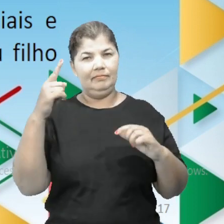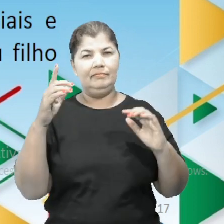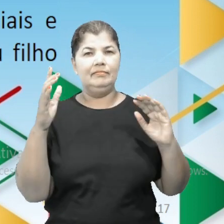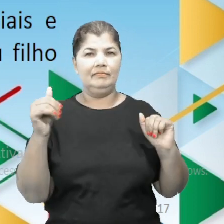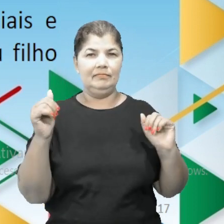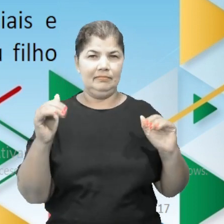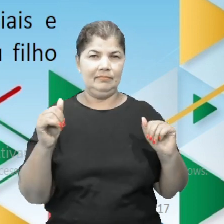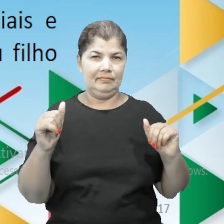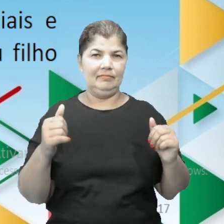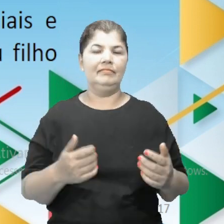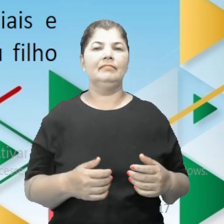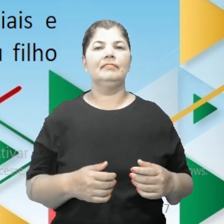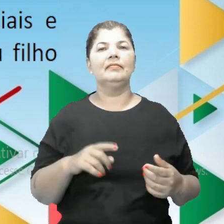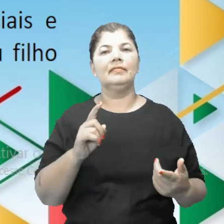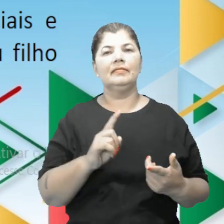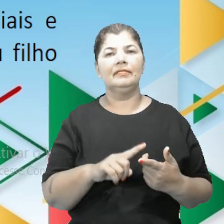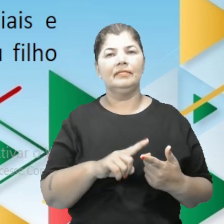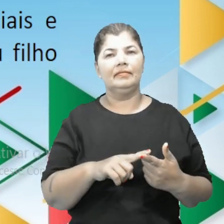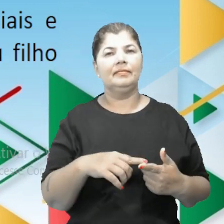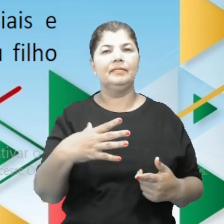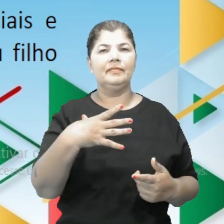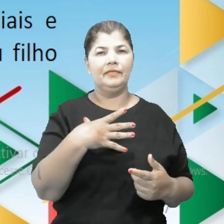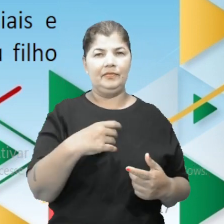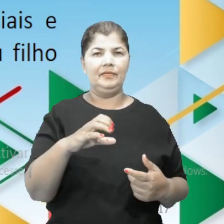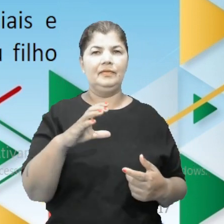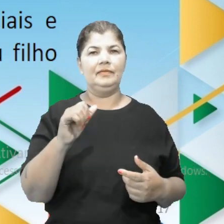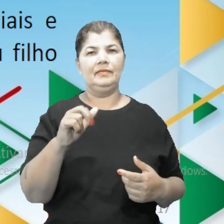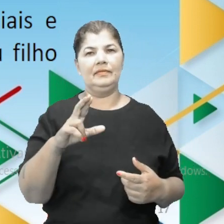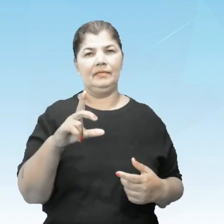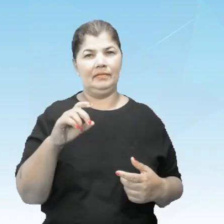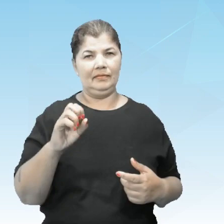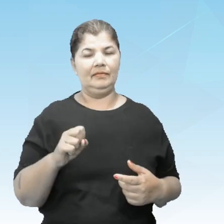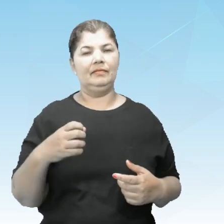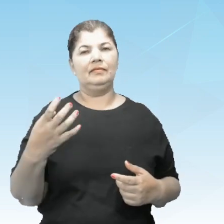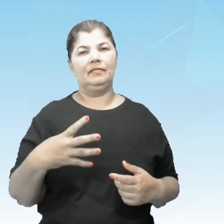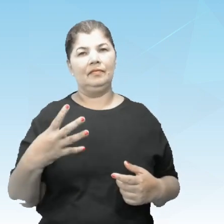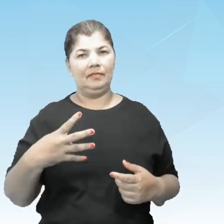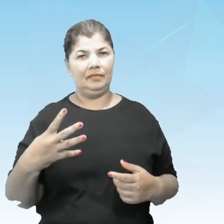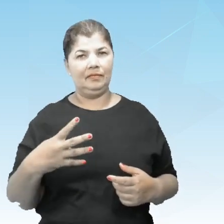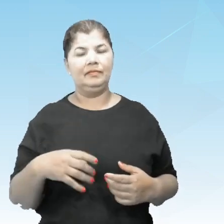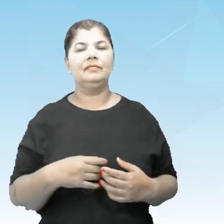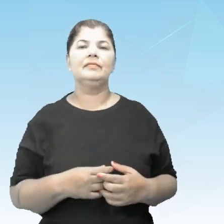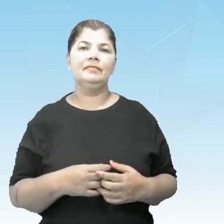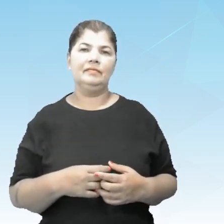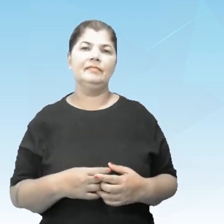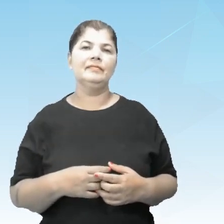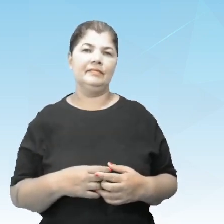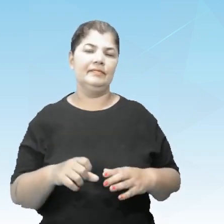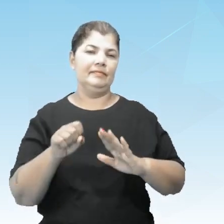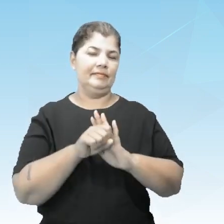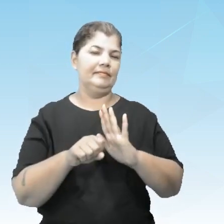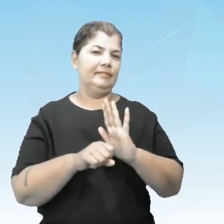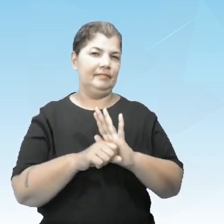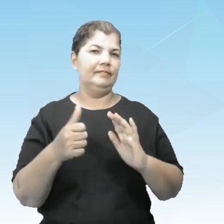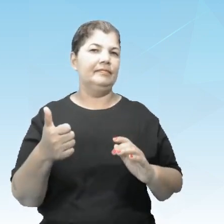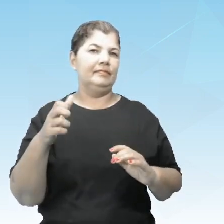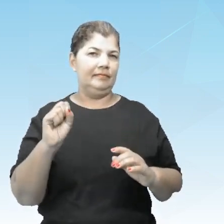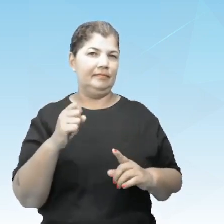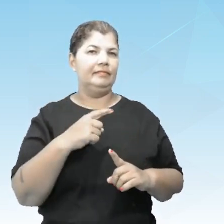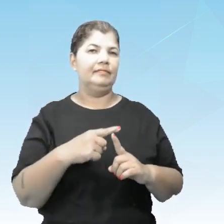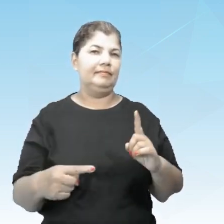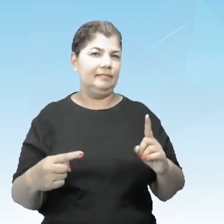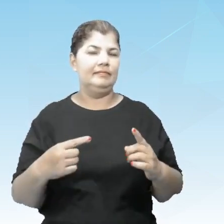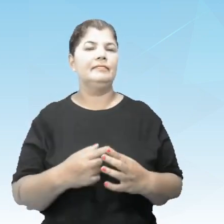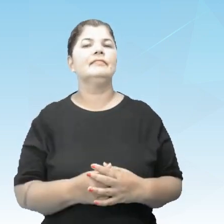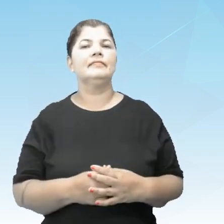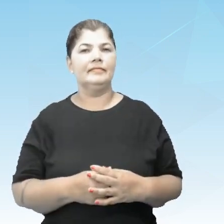III e seu filho Carlos IV, na segunda metade do século XVIII. Então, um